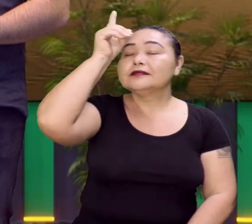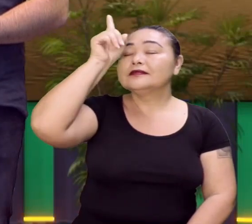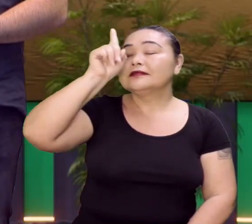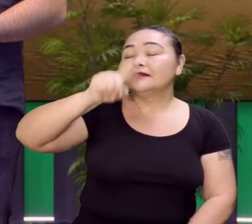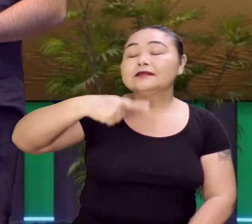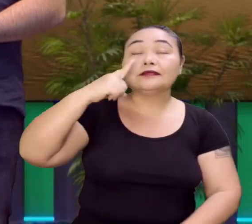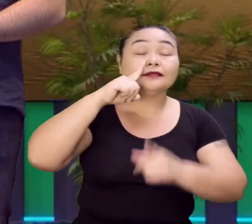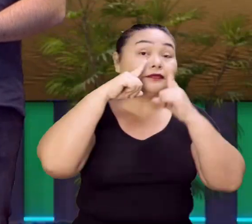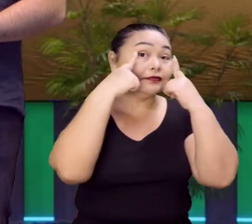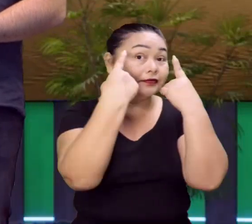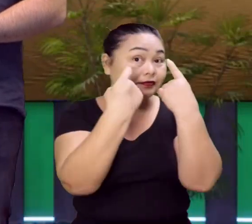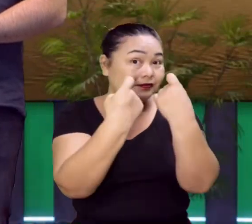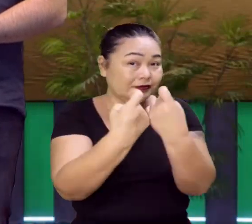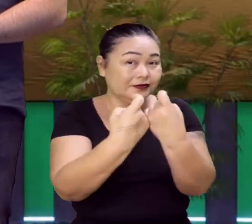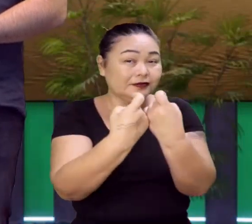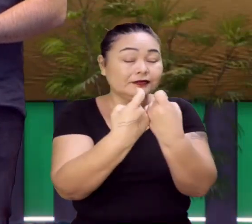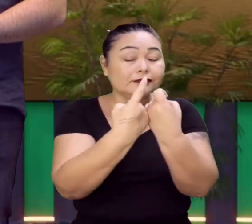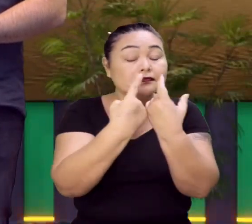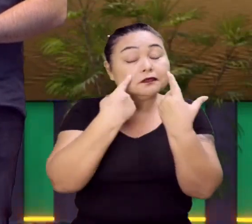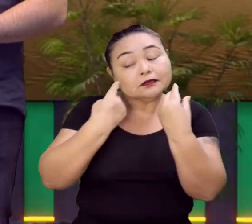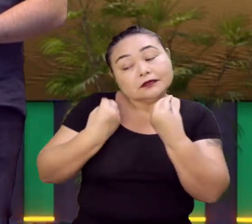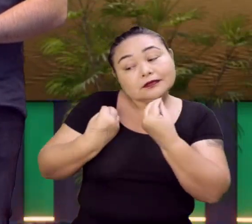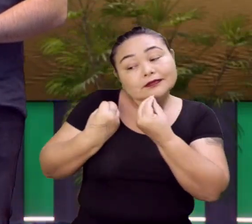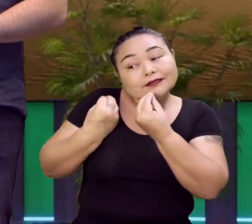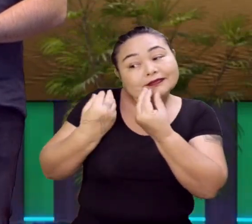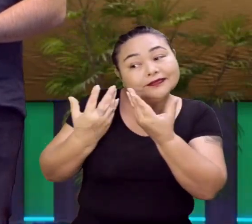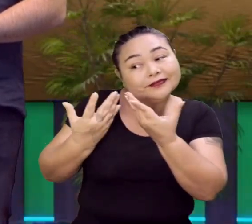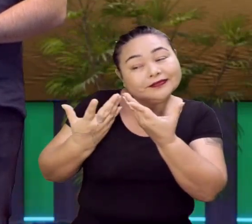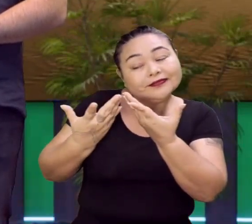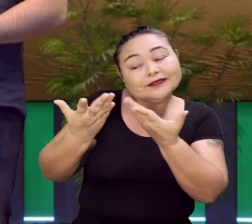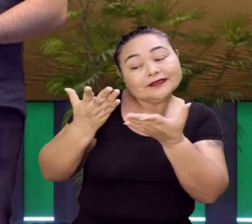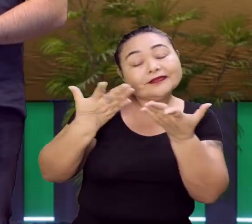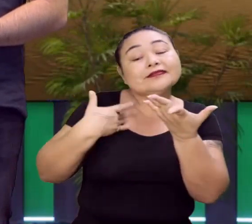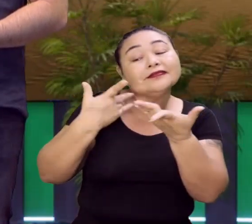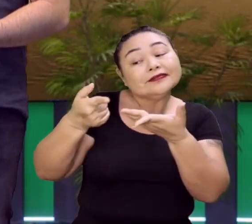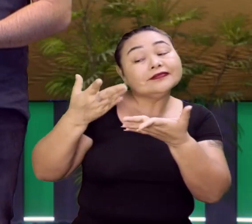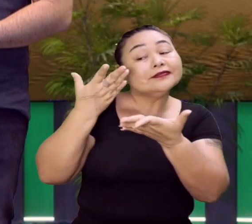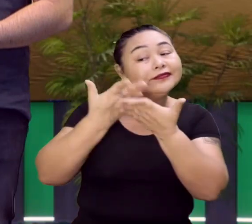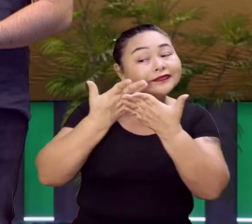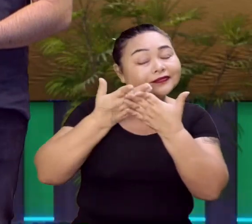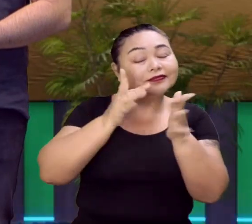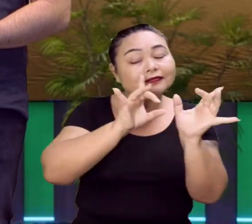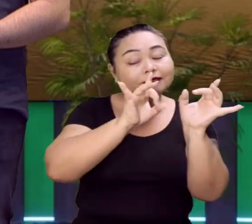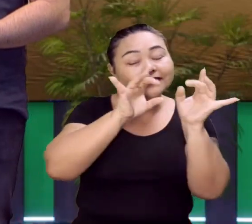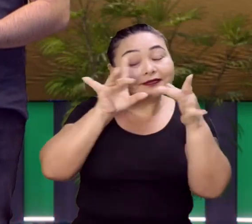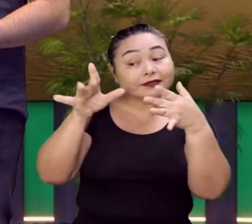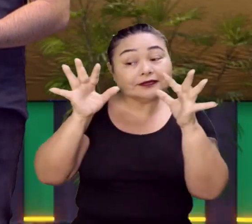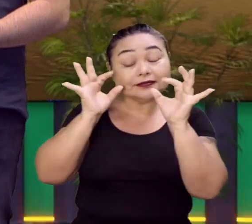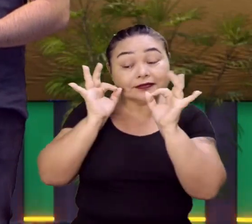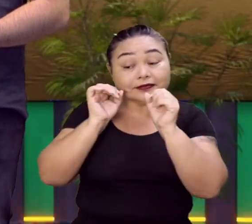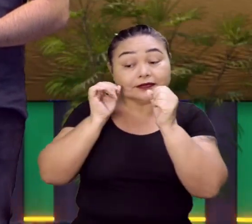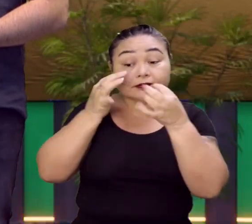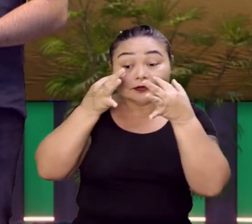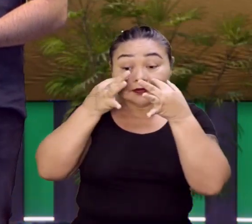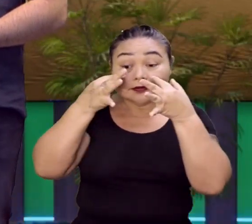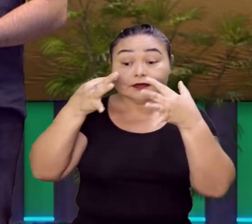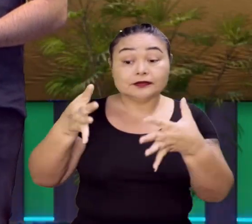é interessante ele dar um valor especial a essas aulas, Exato. porque elas são um